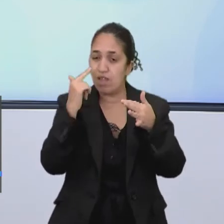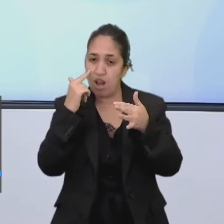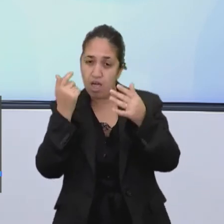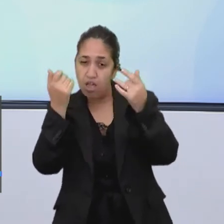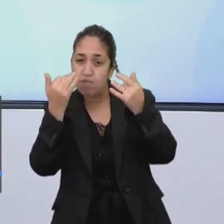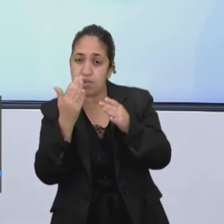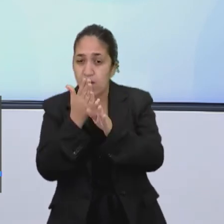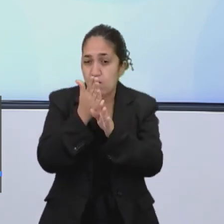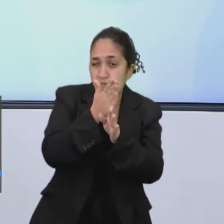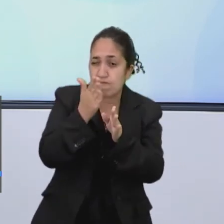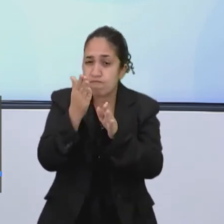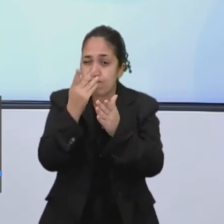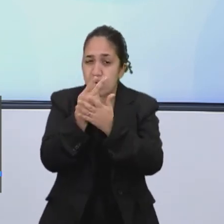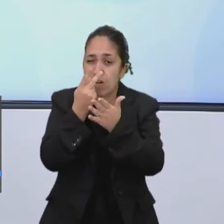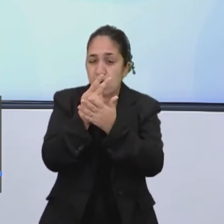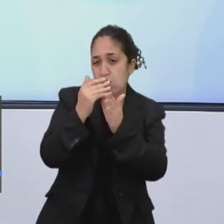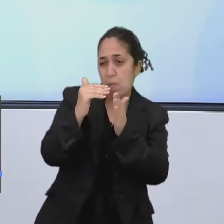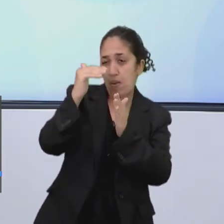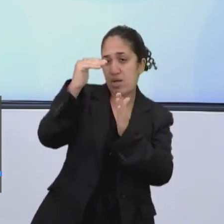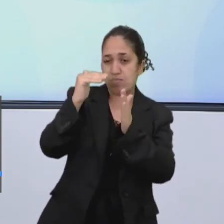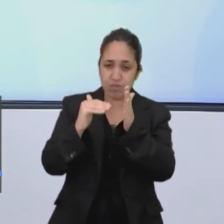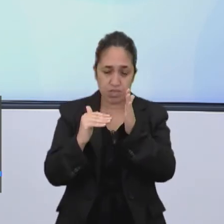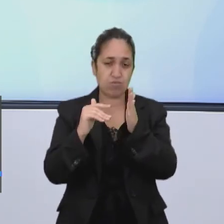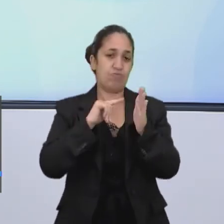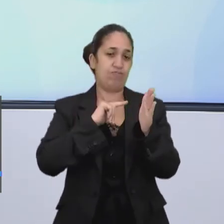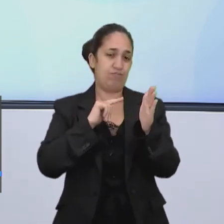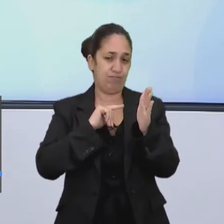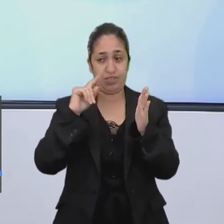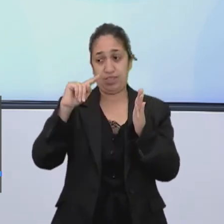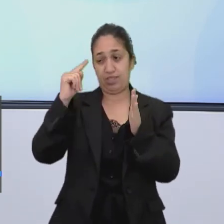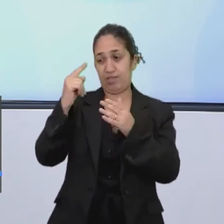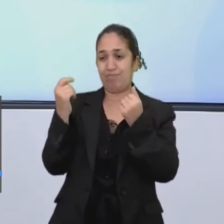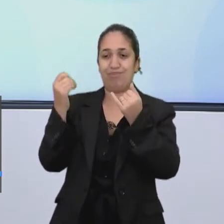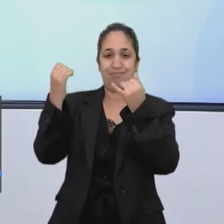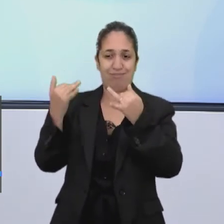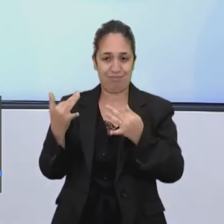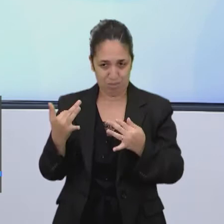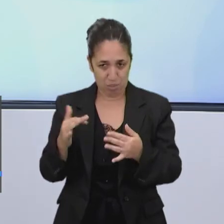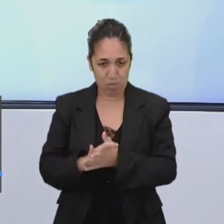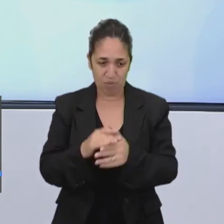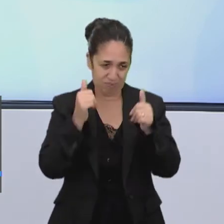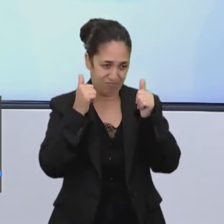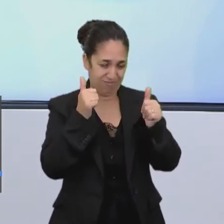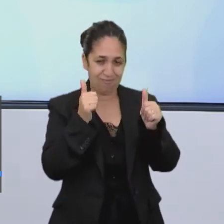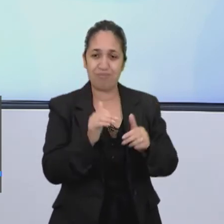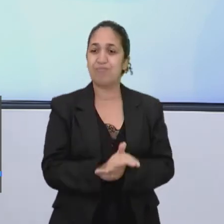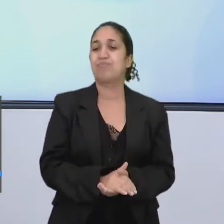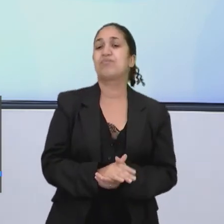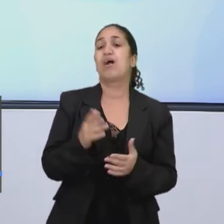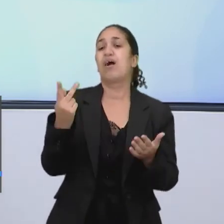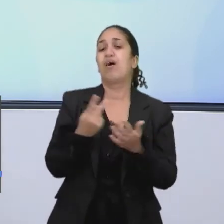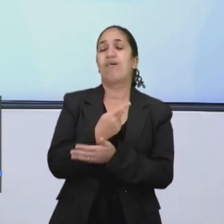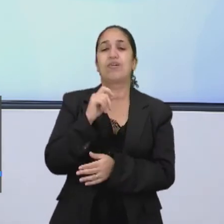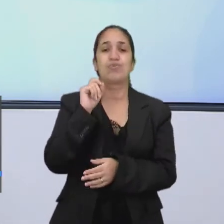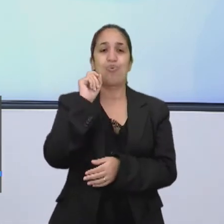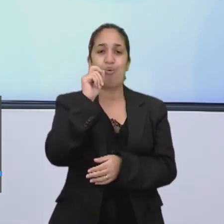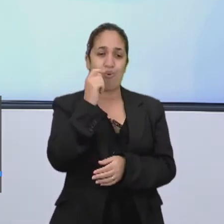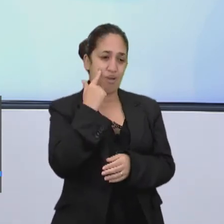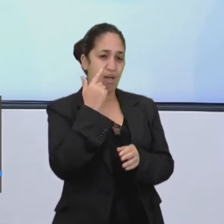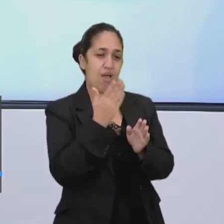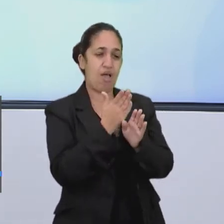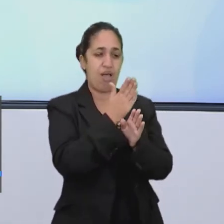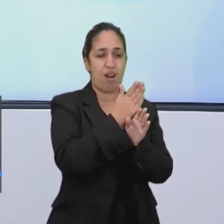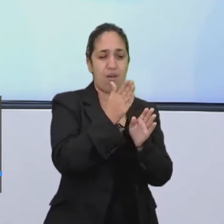da margem de erro para mais ou para menos, e a gente já vai explicar para vocês o que é isso. Tudo bem? Então, o que acontece? Vamos ter a margem de erro lá